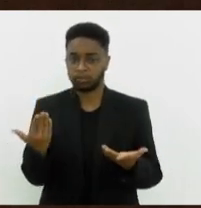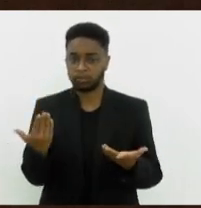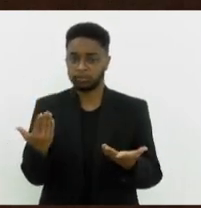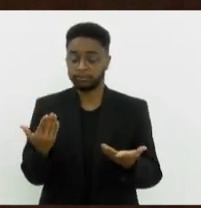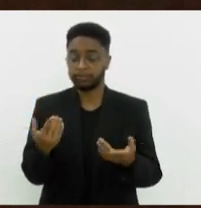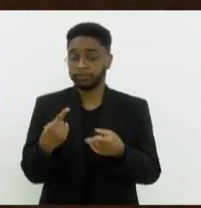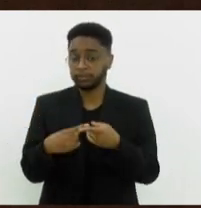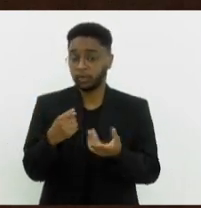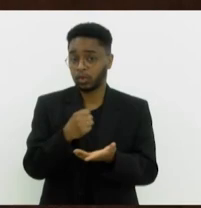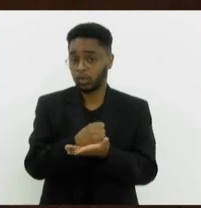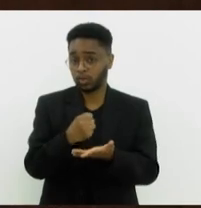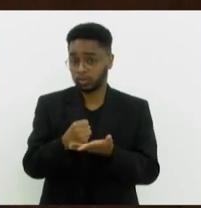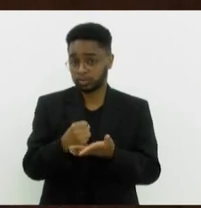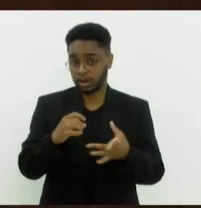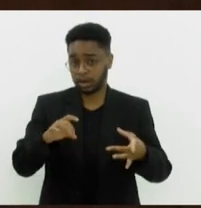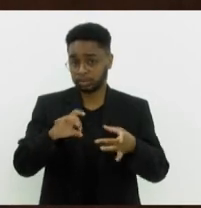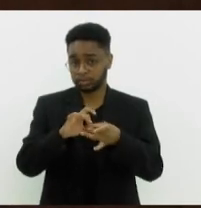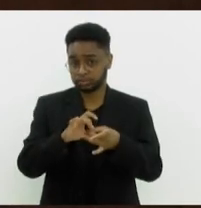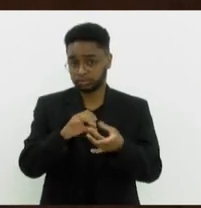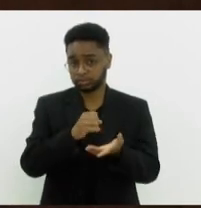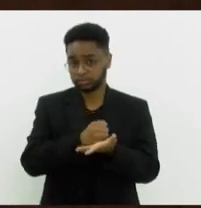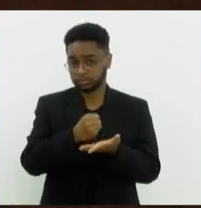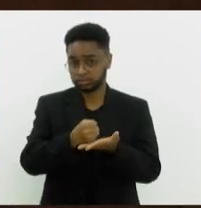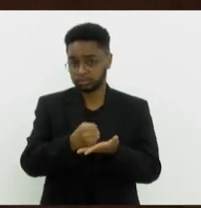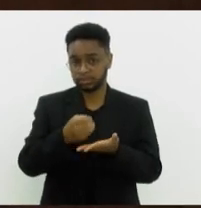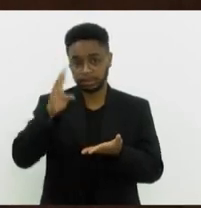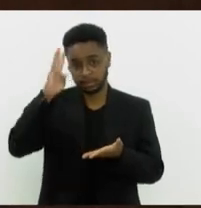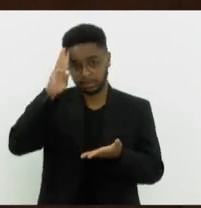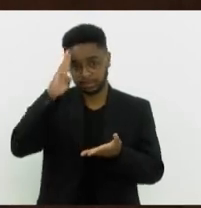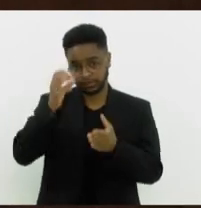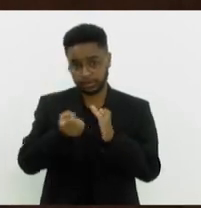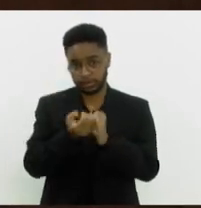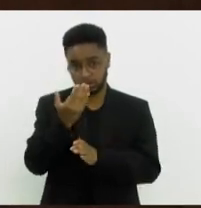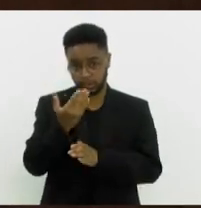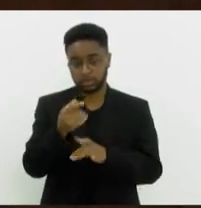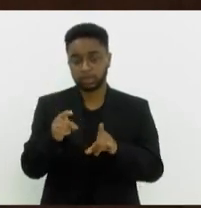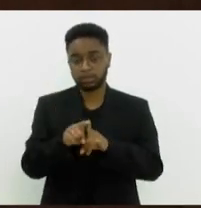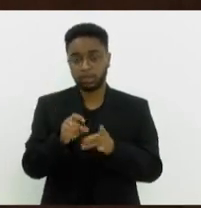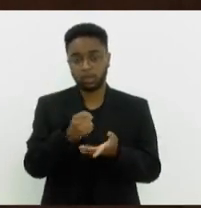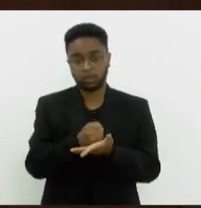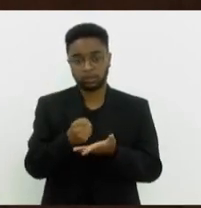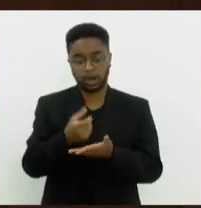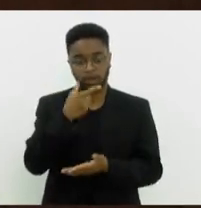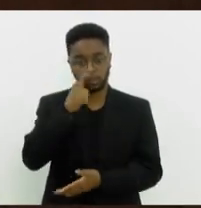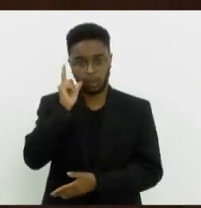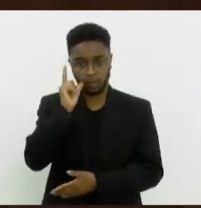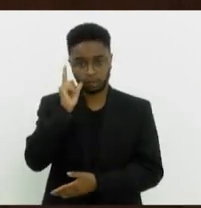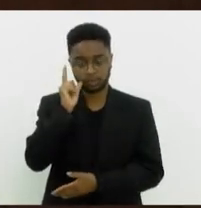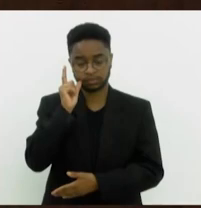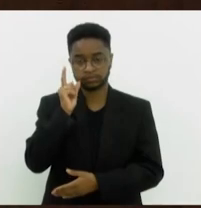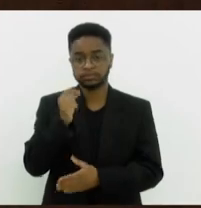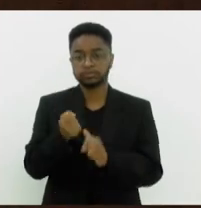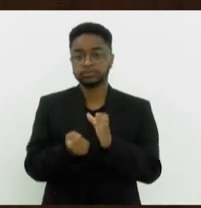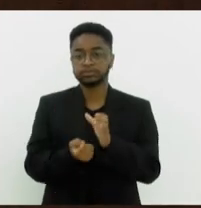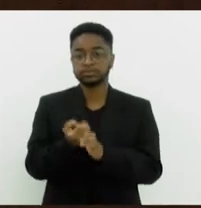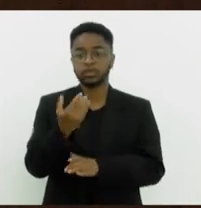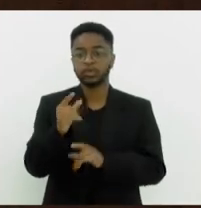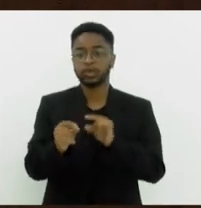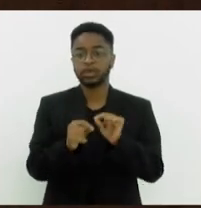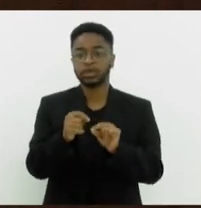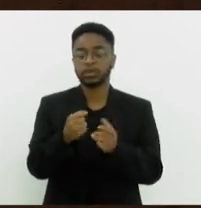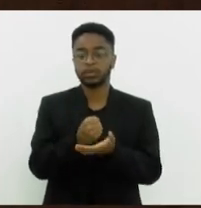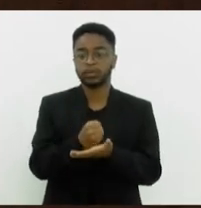contrato celebrado com esse consórcio criado na terça-feira e o contrato celebrado ontem, criou o